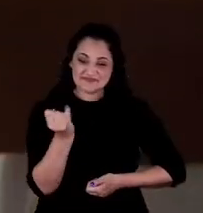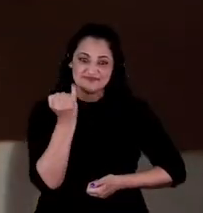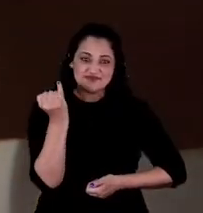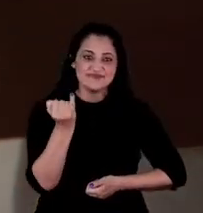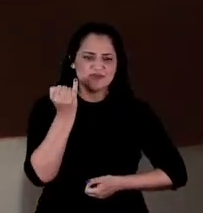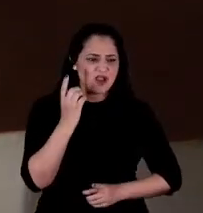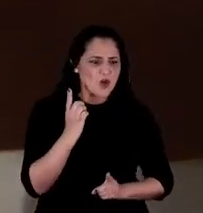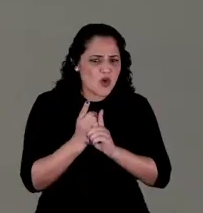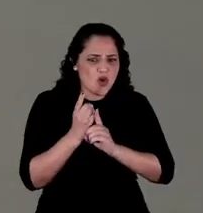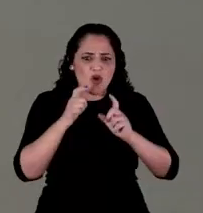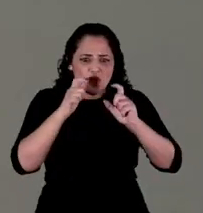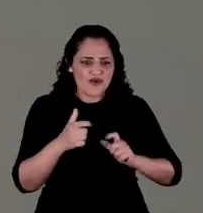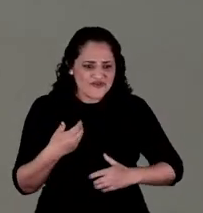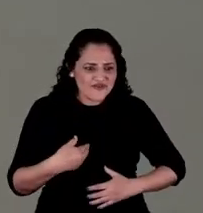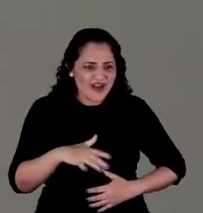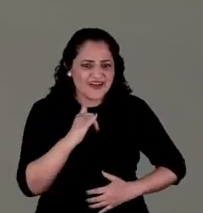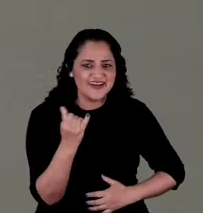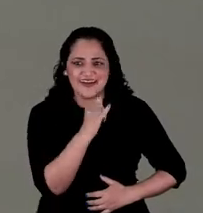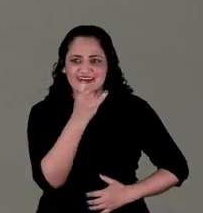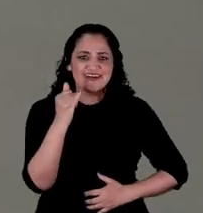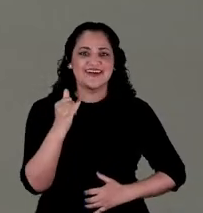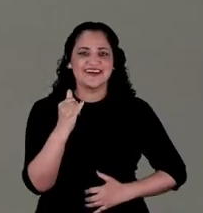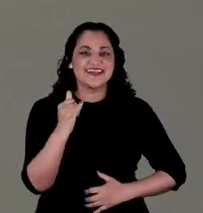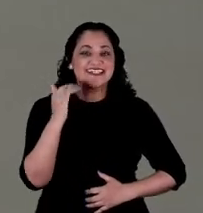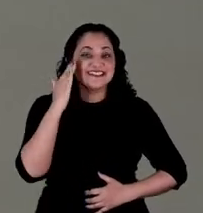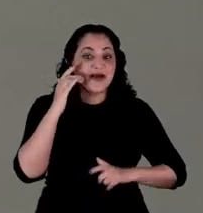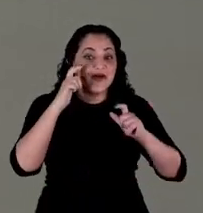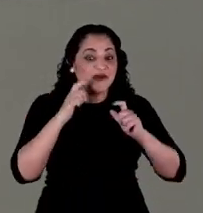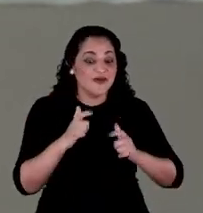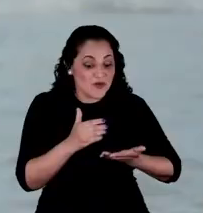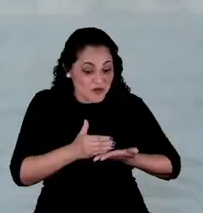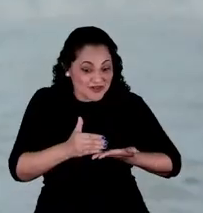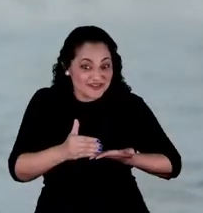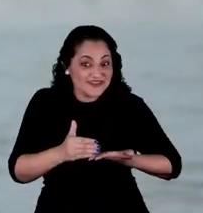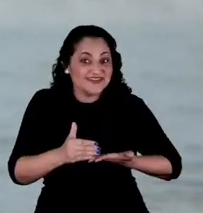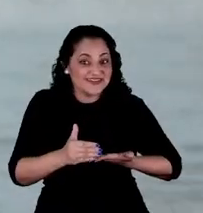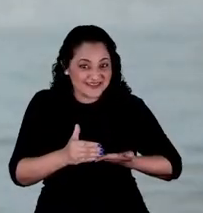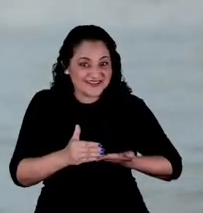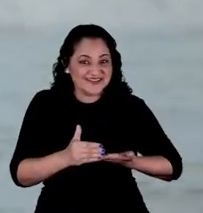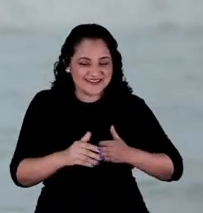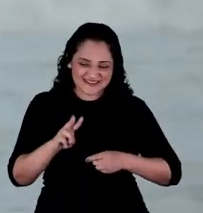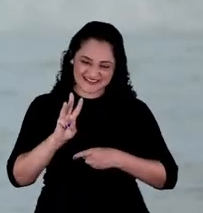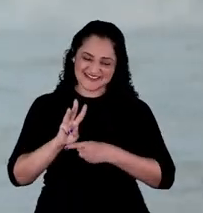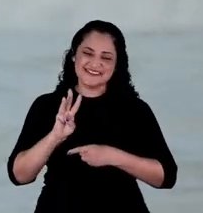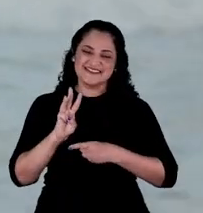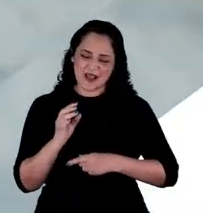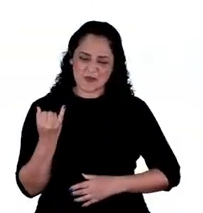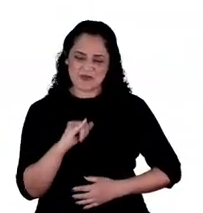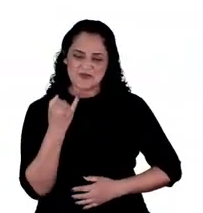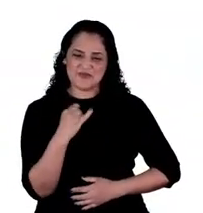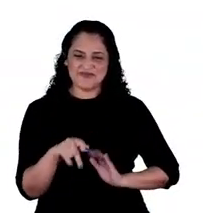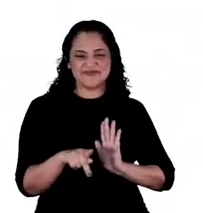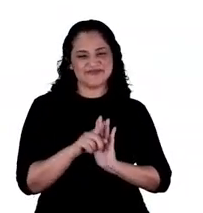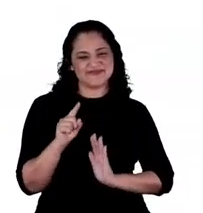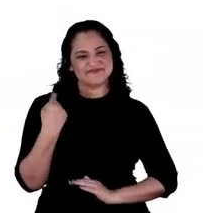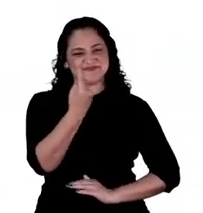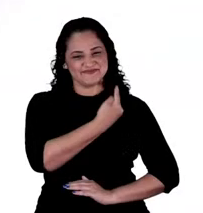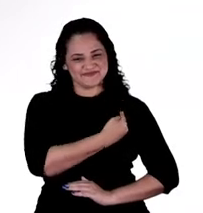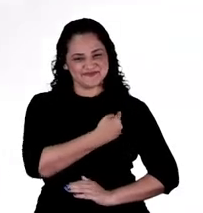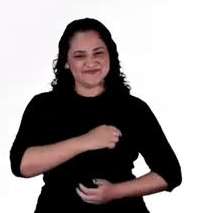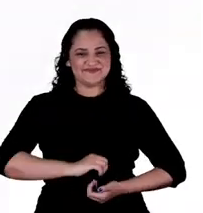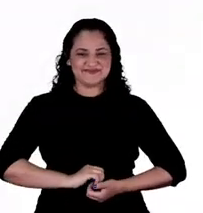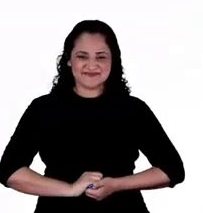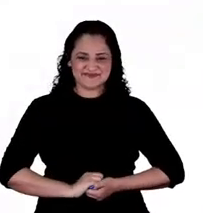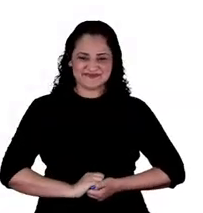e tão importante quanto descobrir para onde ela vai essa ver de onde ela vem Shell energia